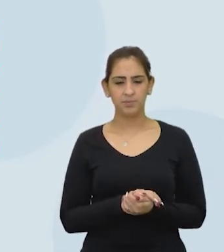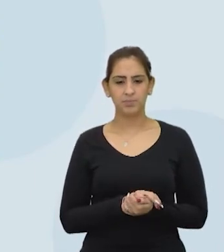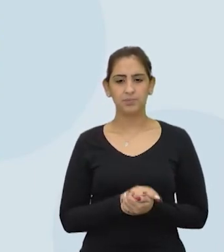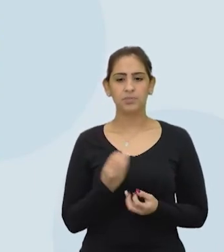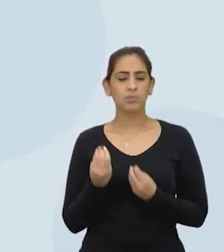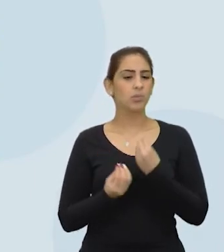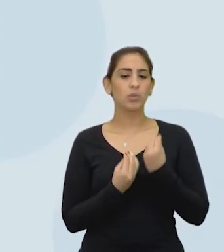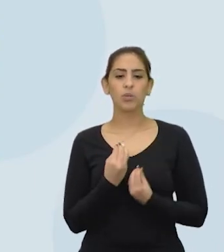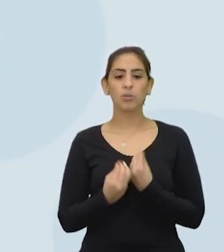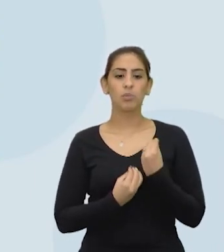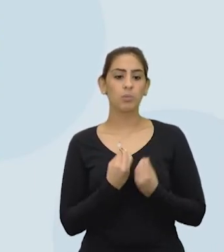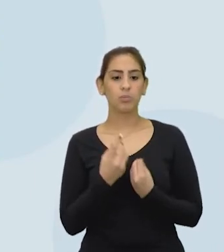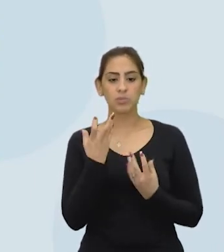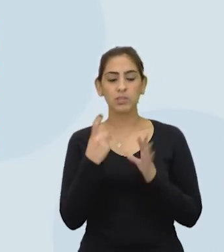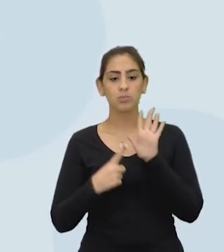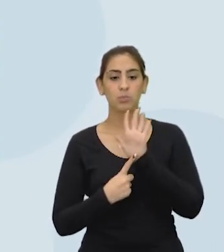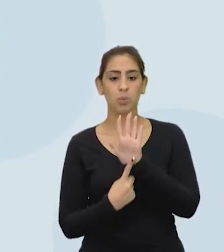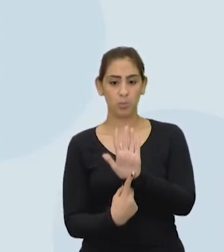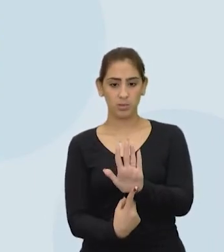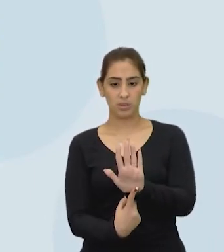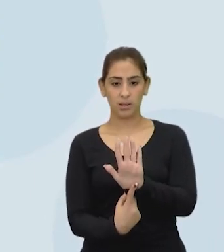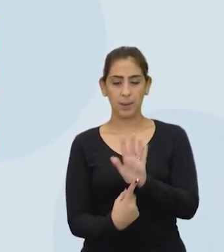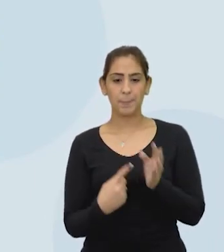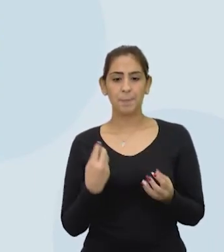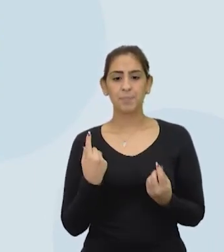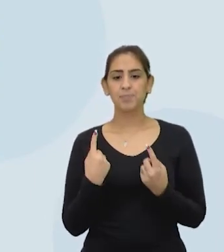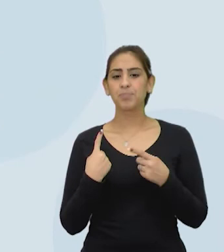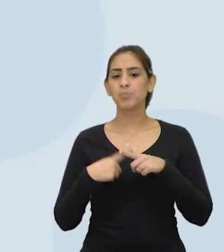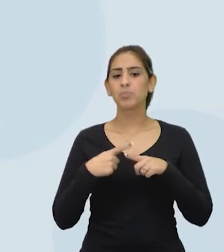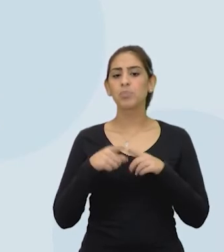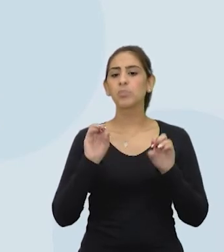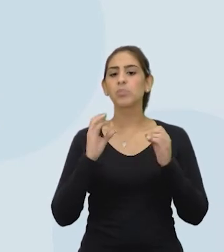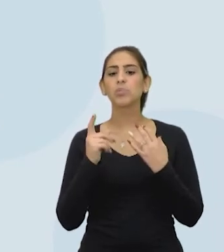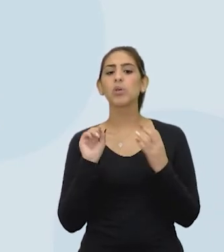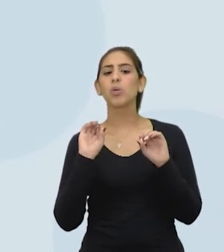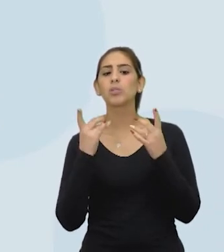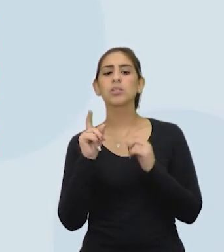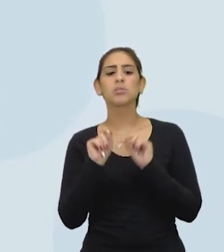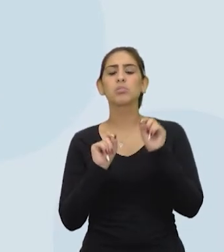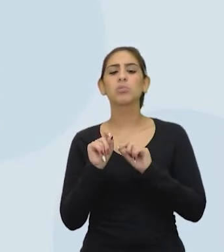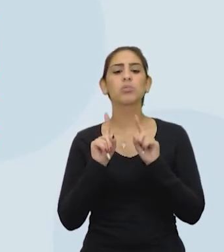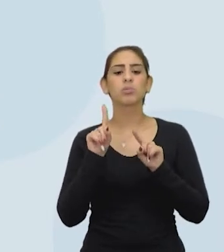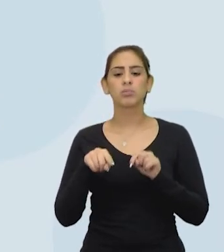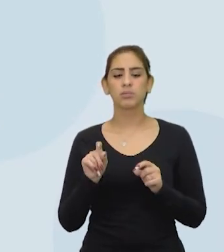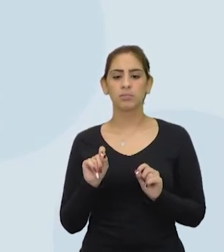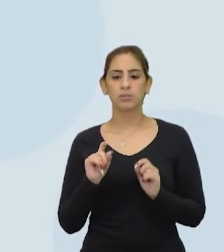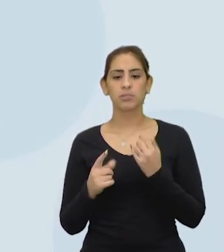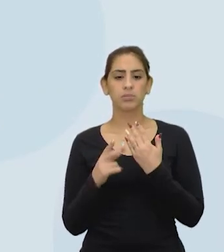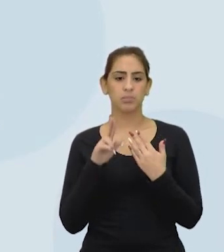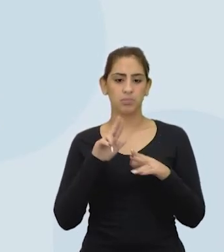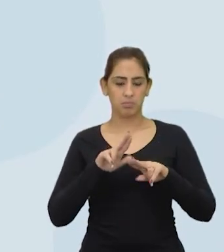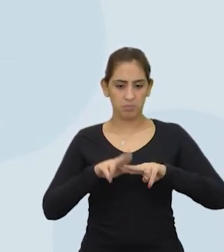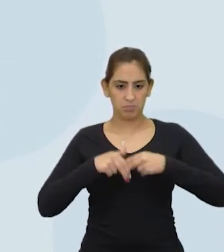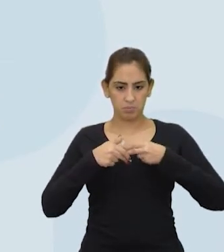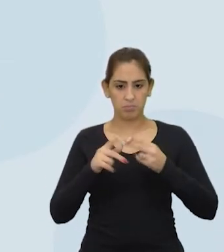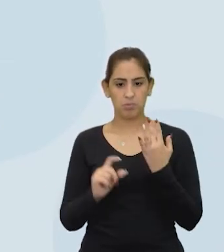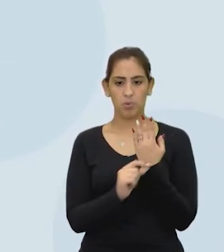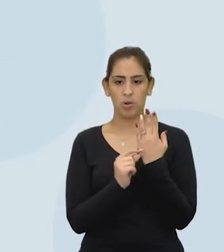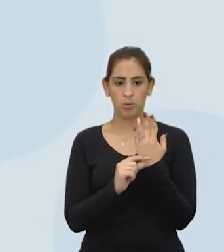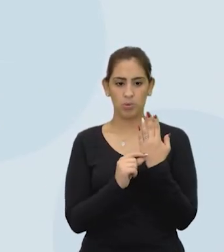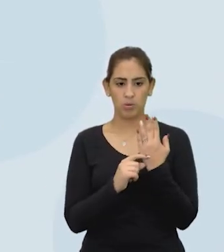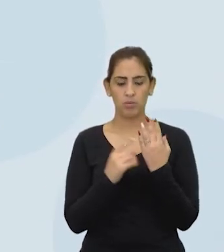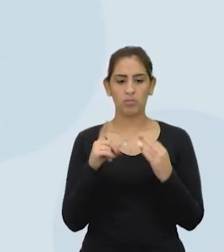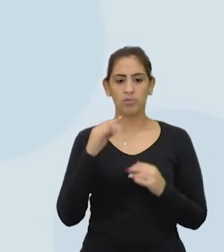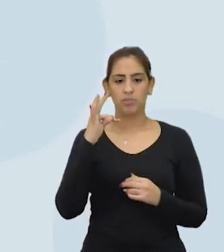você quisesse mostrar por que aquilo está acontecendo de acordo com o quê, né? Então você usa esse conforme, a